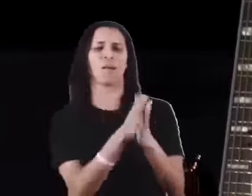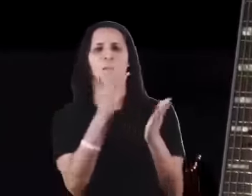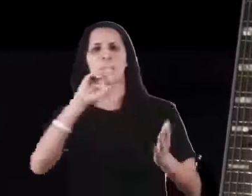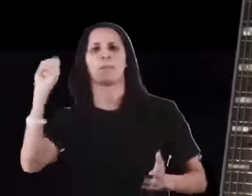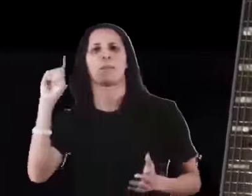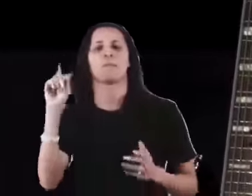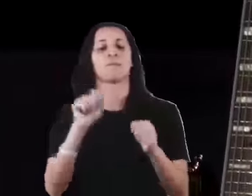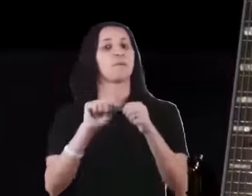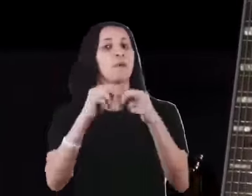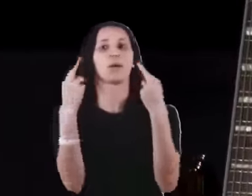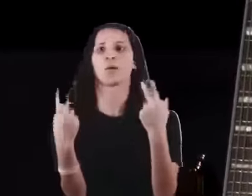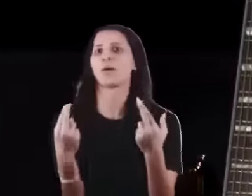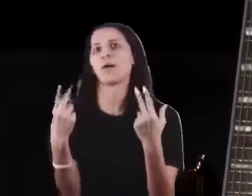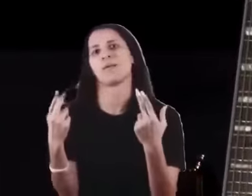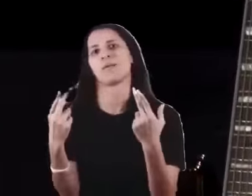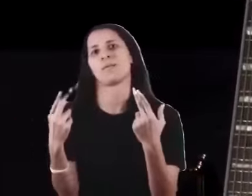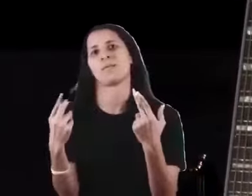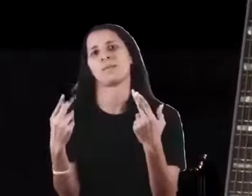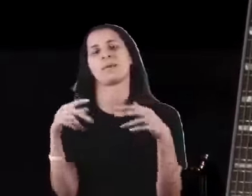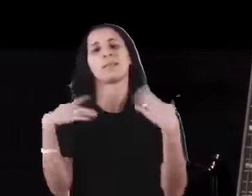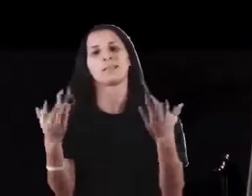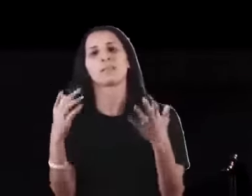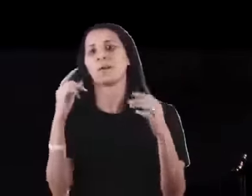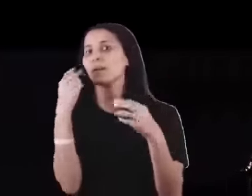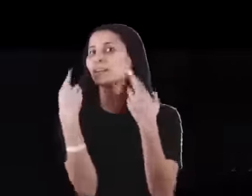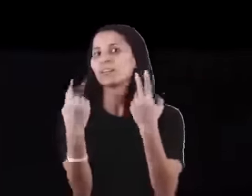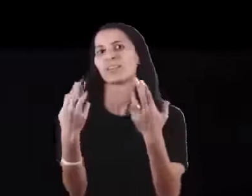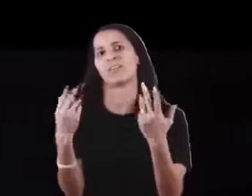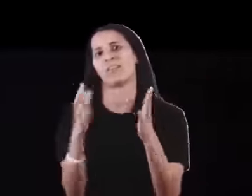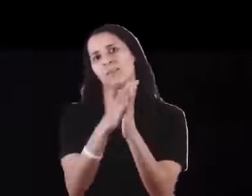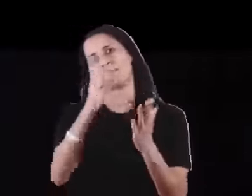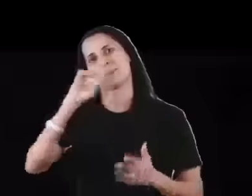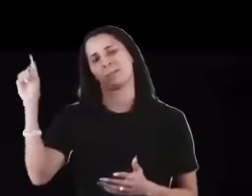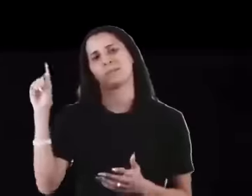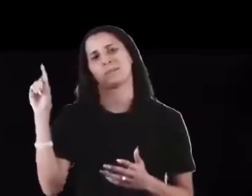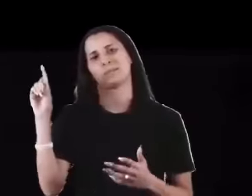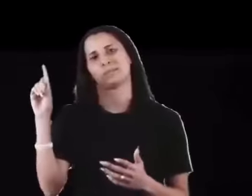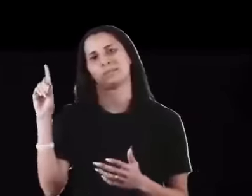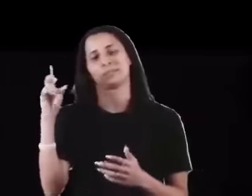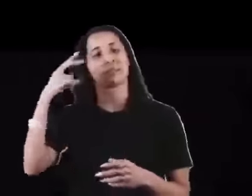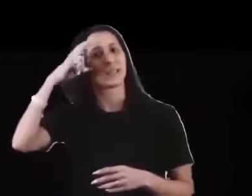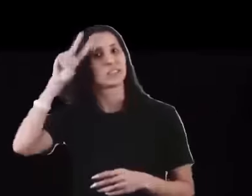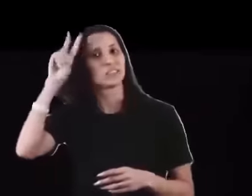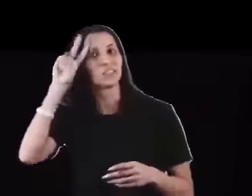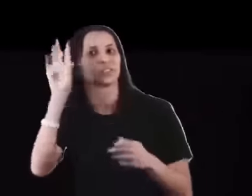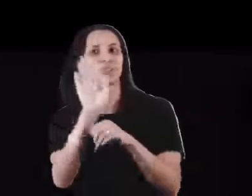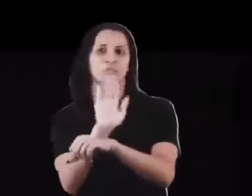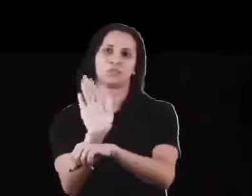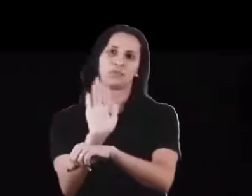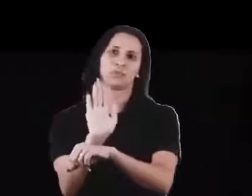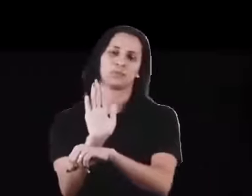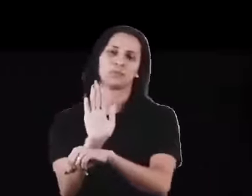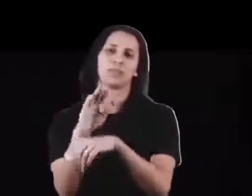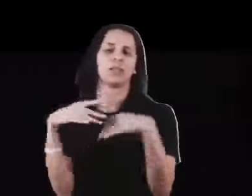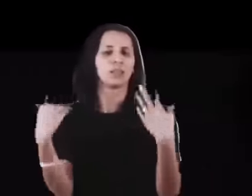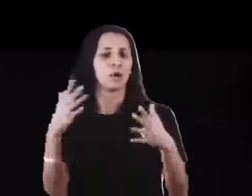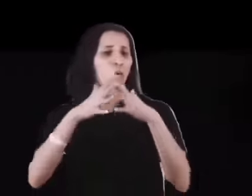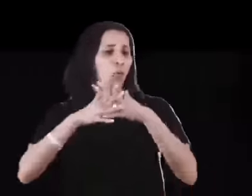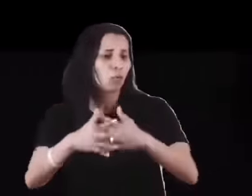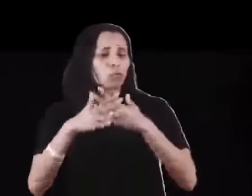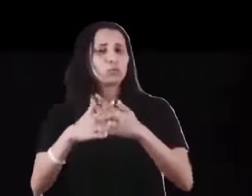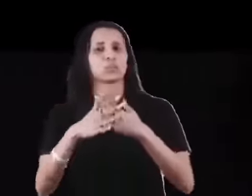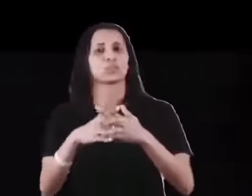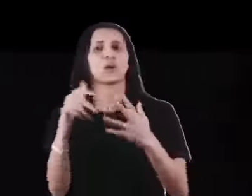toda aquela porta 11 e cinematográfica dele veio da Bíblia vem ou não veio se não bastasse a confusão que a mulher botou a